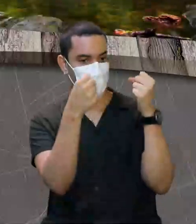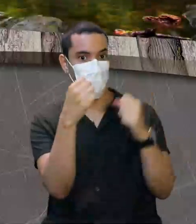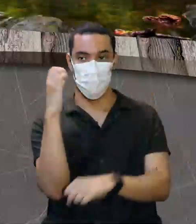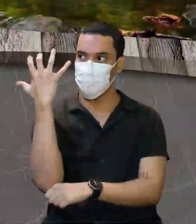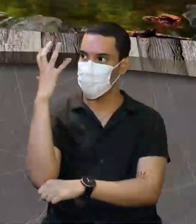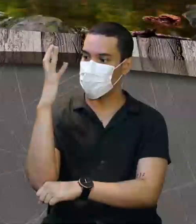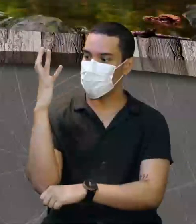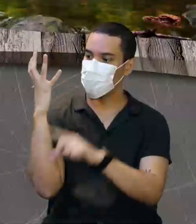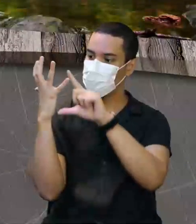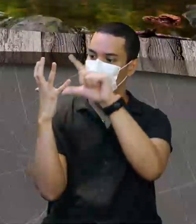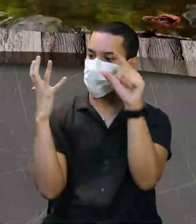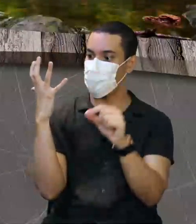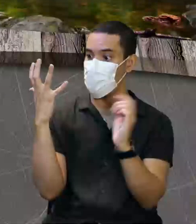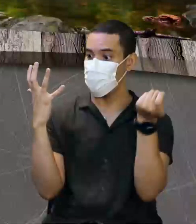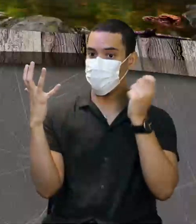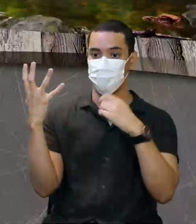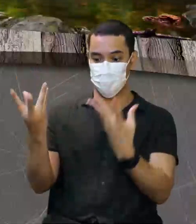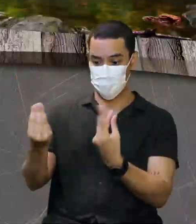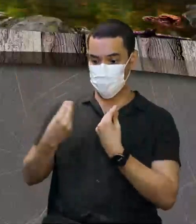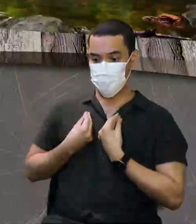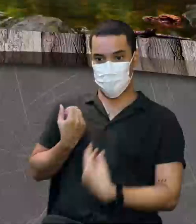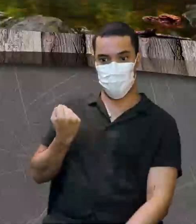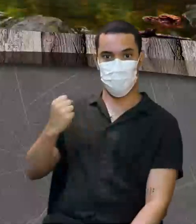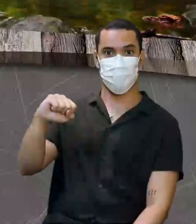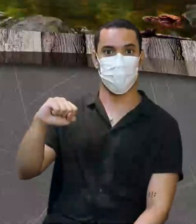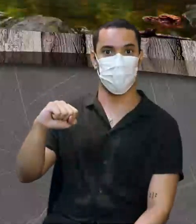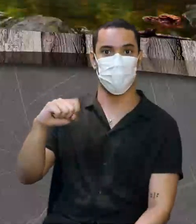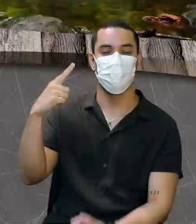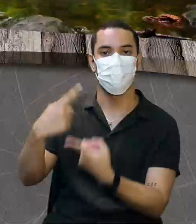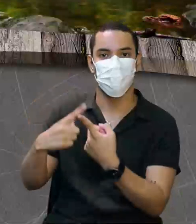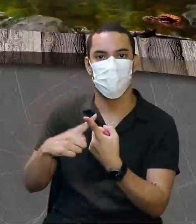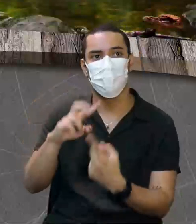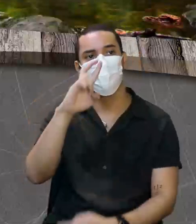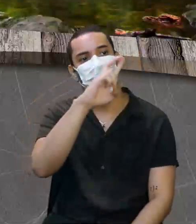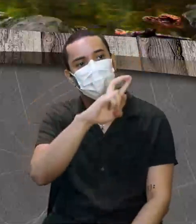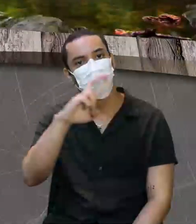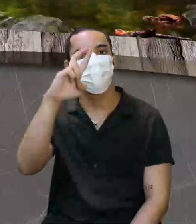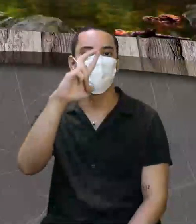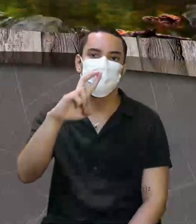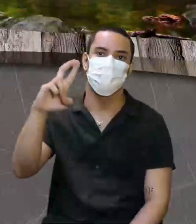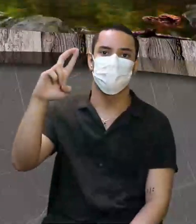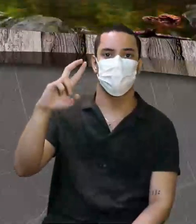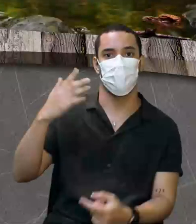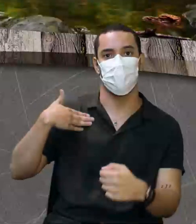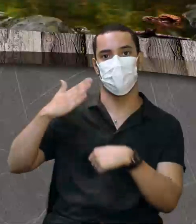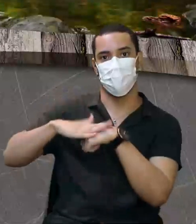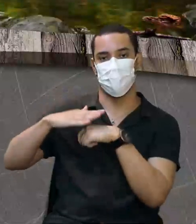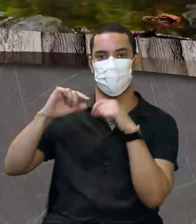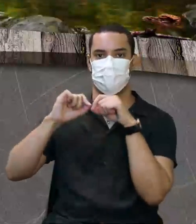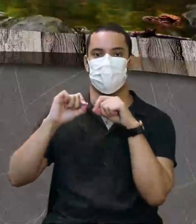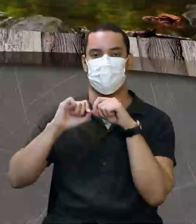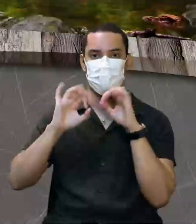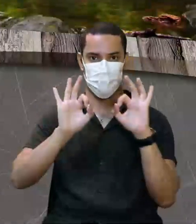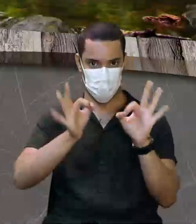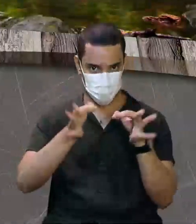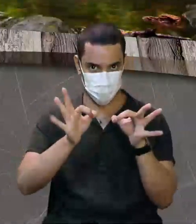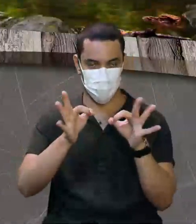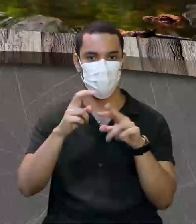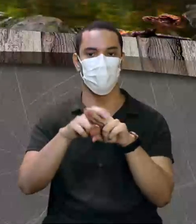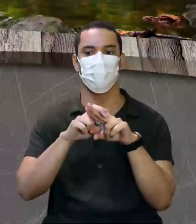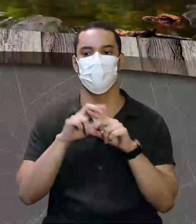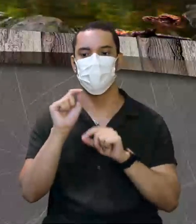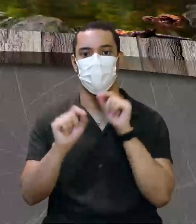galho poderia defender eles de alguma coisa. Por quê? A partir das observações que eles faziam, tá certo?